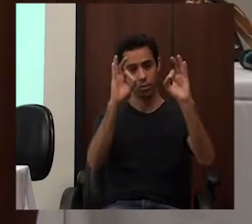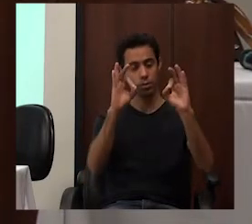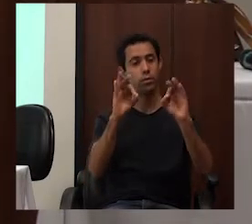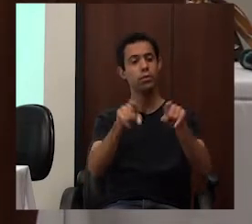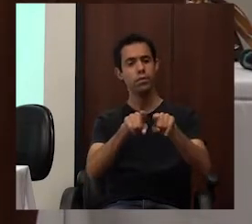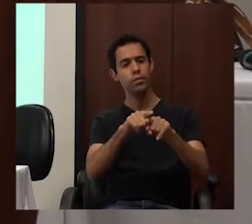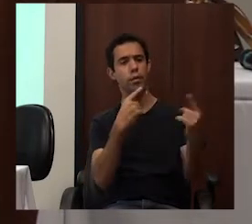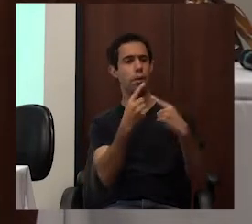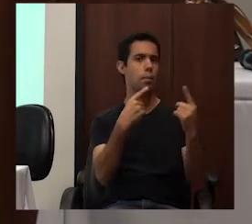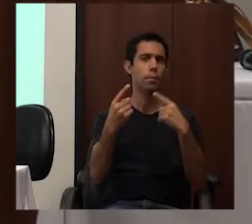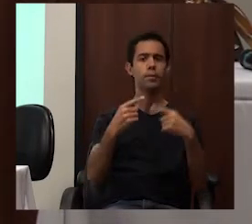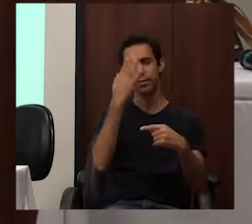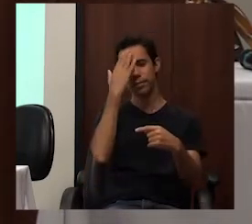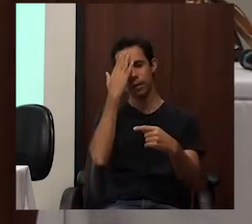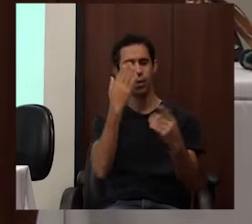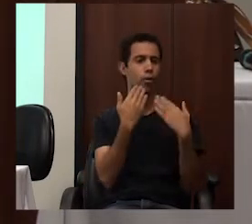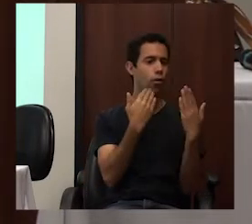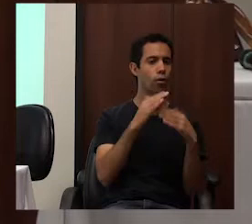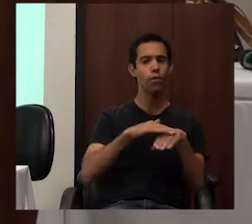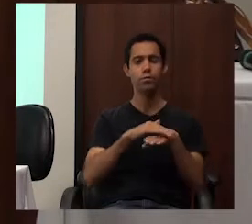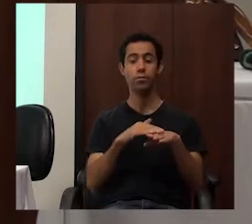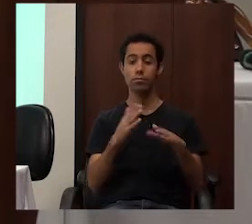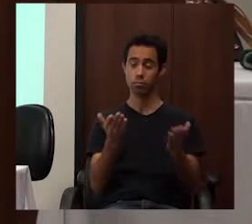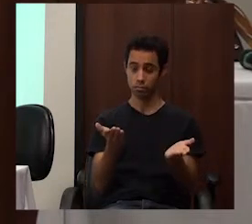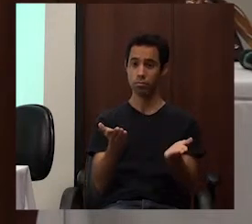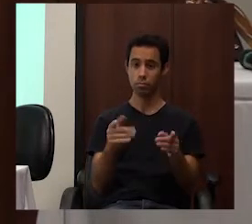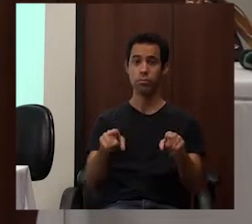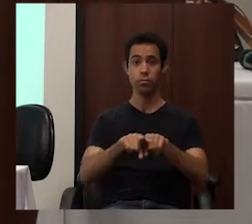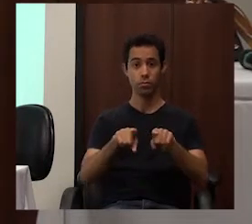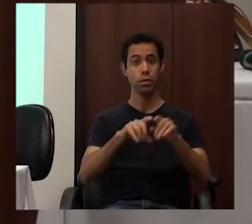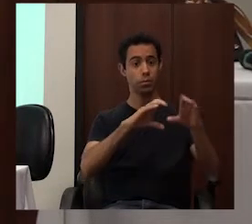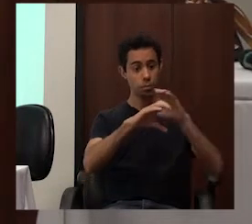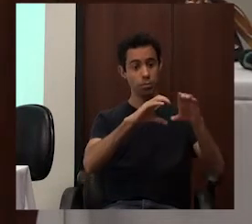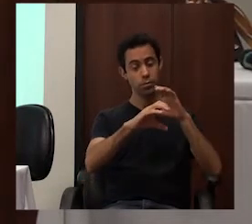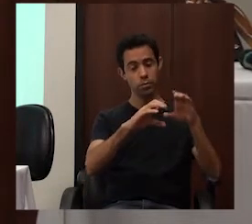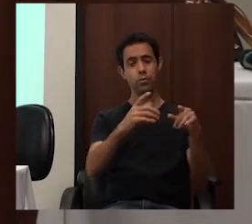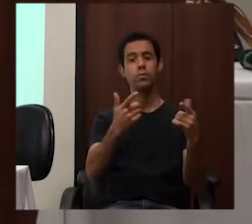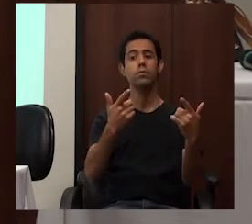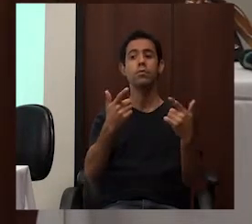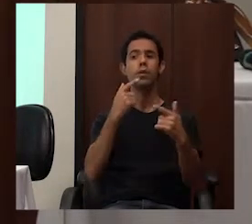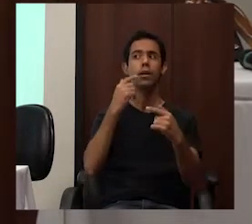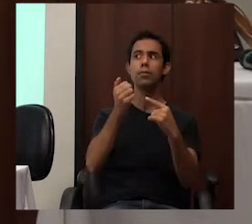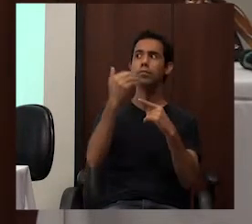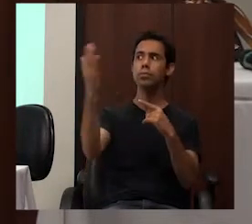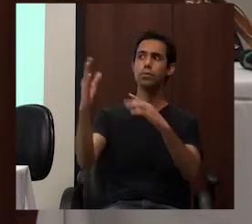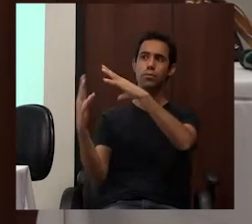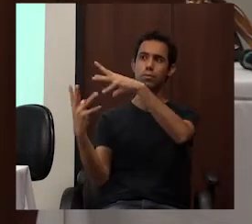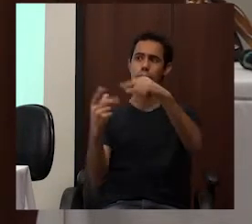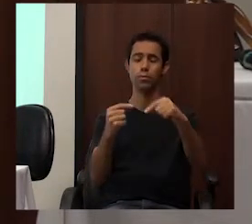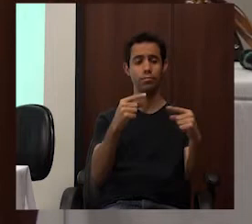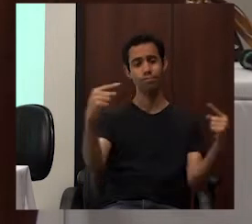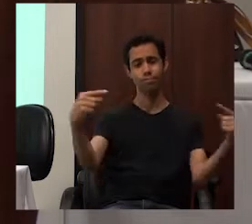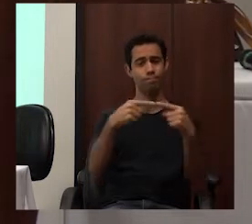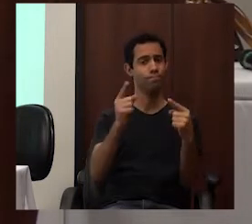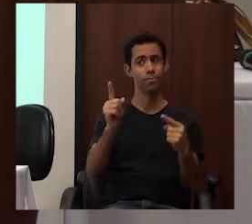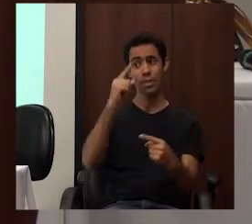que sabem fazer essa mediação, mas, por outro lado, ela também não aprende a lidar com o mundo, né? Então,